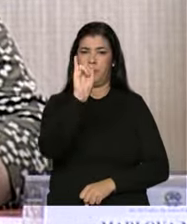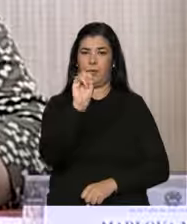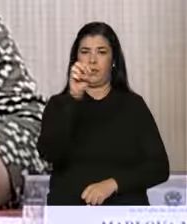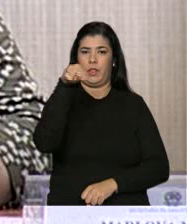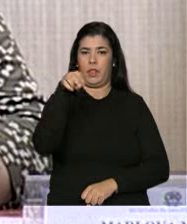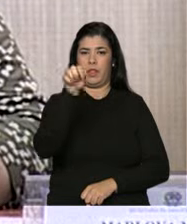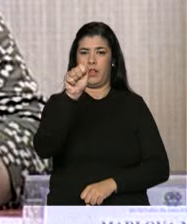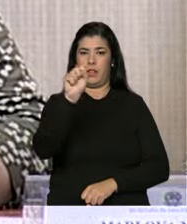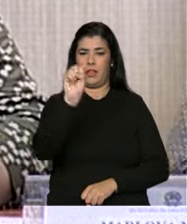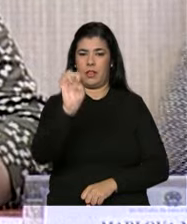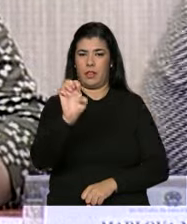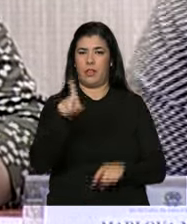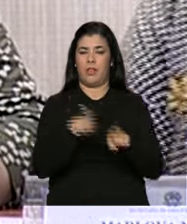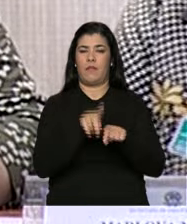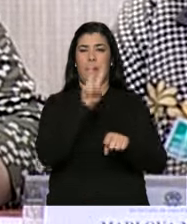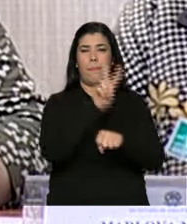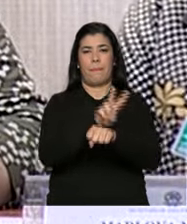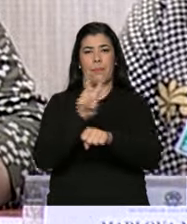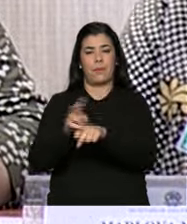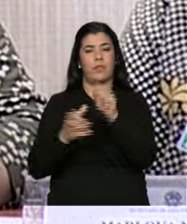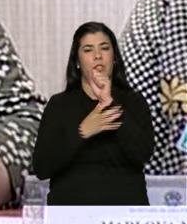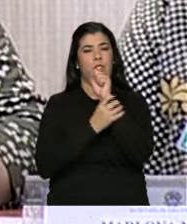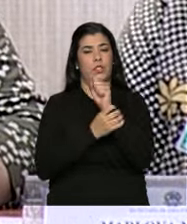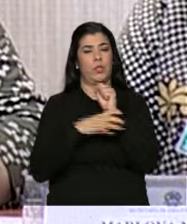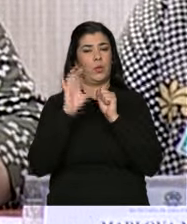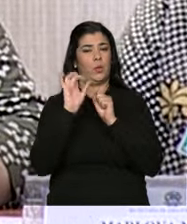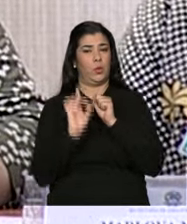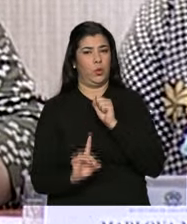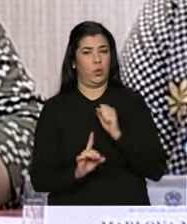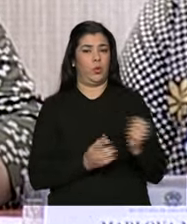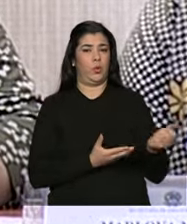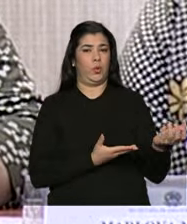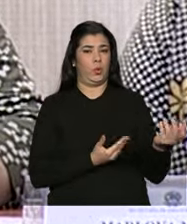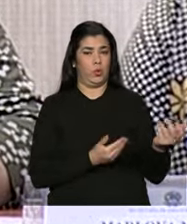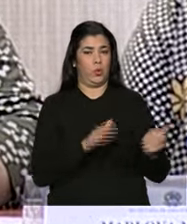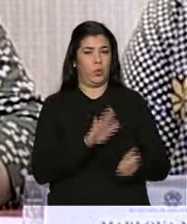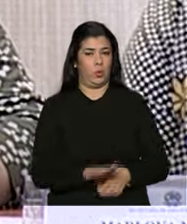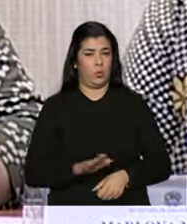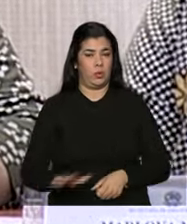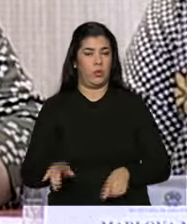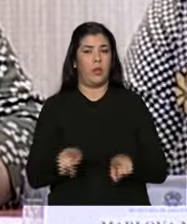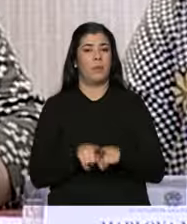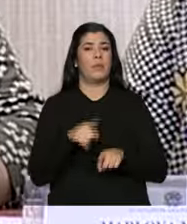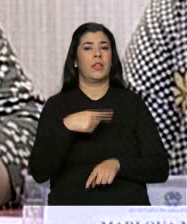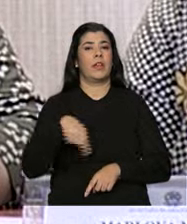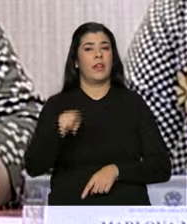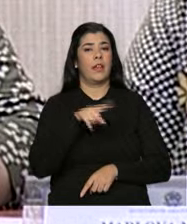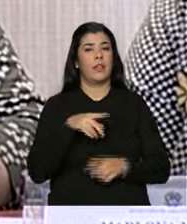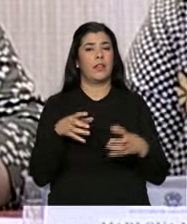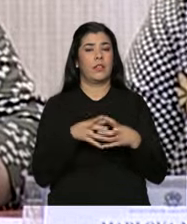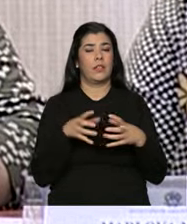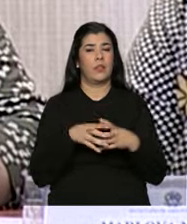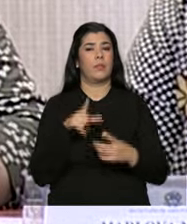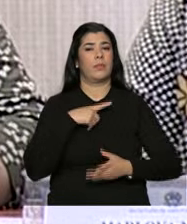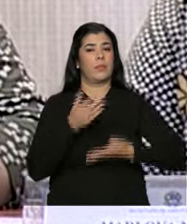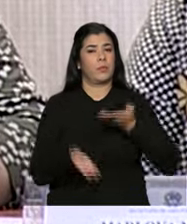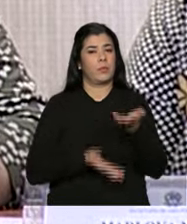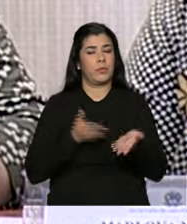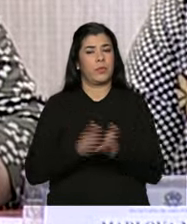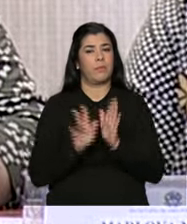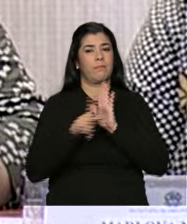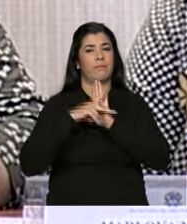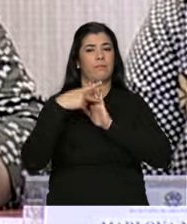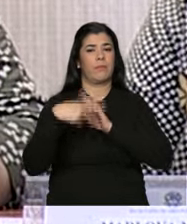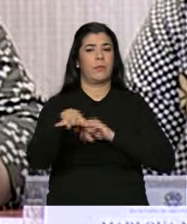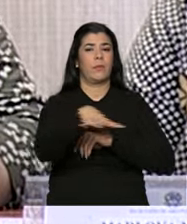proteger e garantir os direitos da criança, adolescente e juventude para que ele seja atendido no